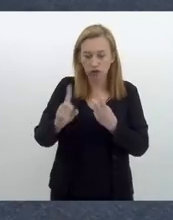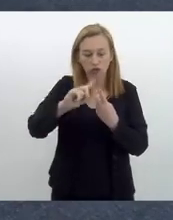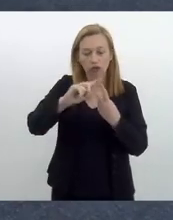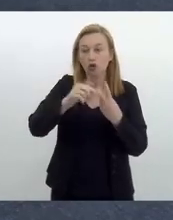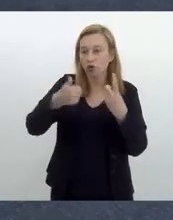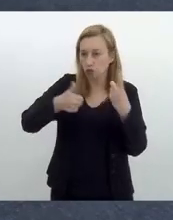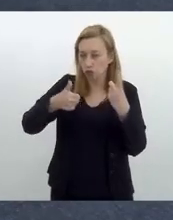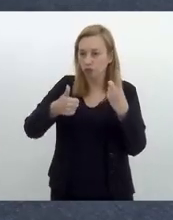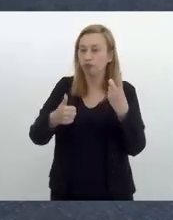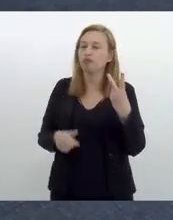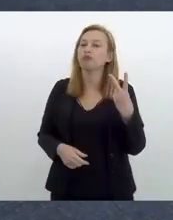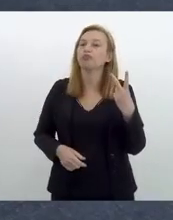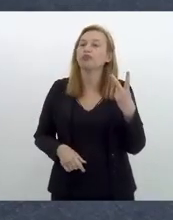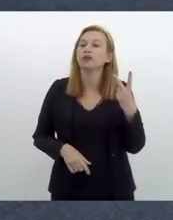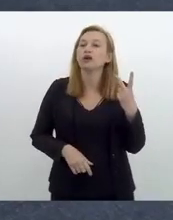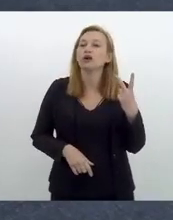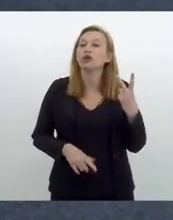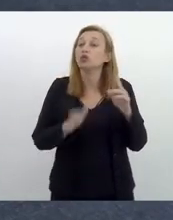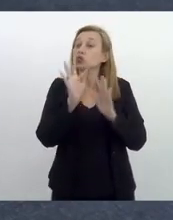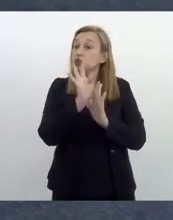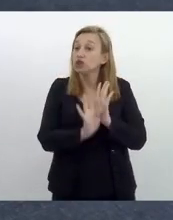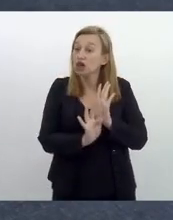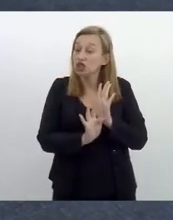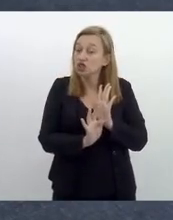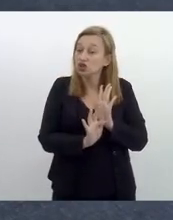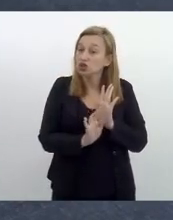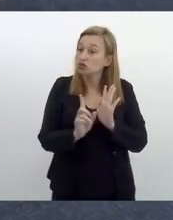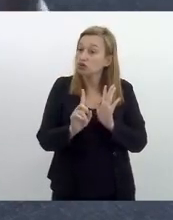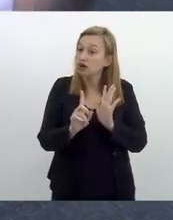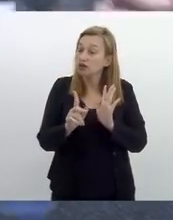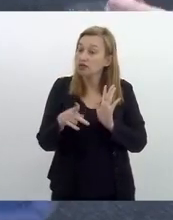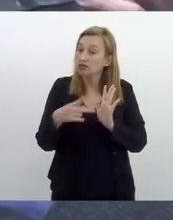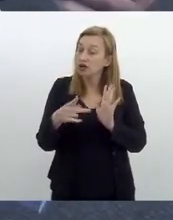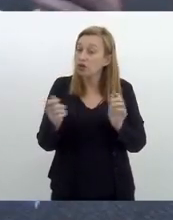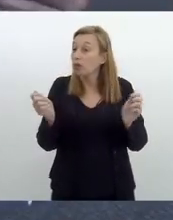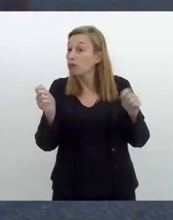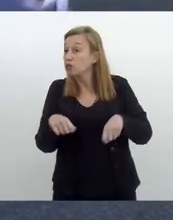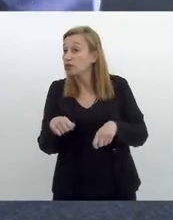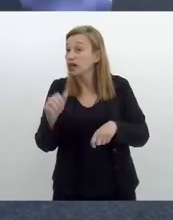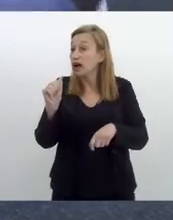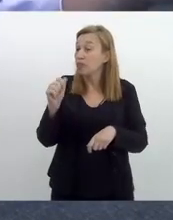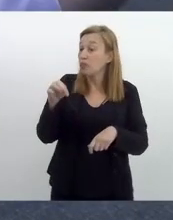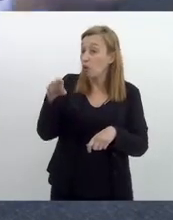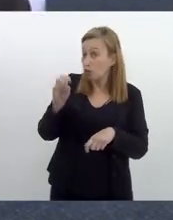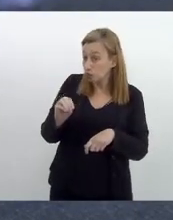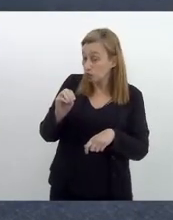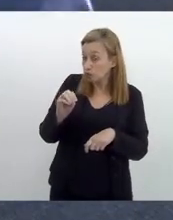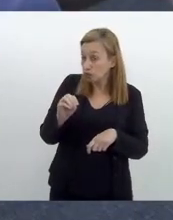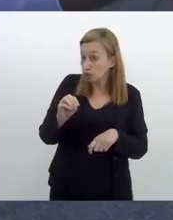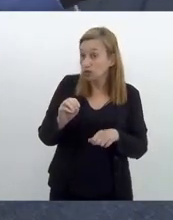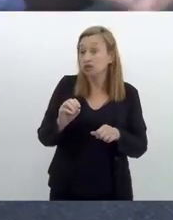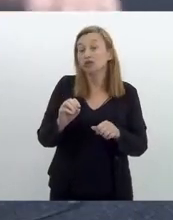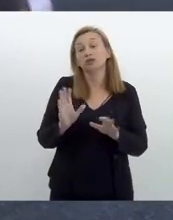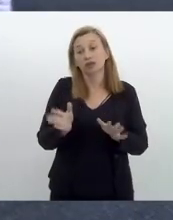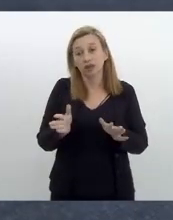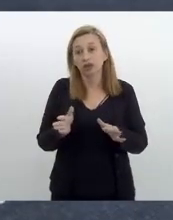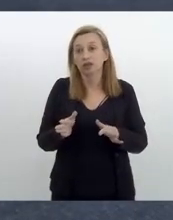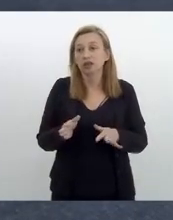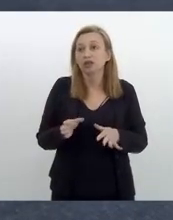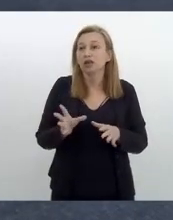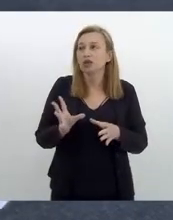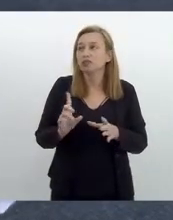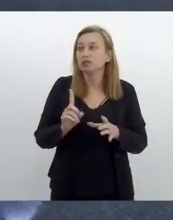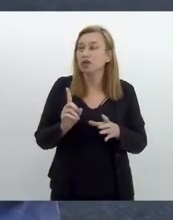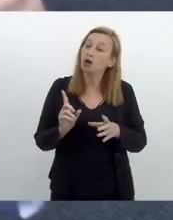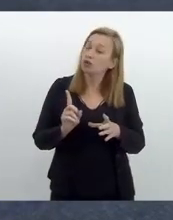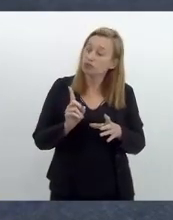a questão um que o texto não vai falar sobre o abono permanência como uma possibilidade poderão fazer jus fará jus isso já está aí